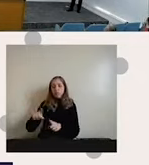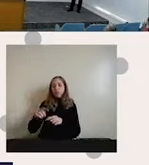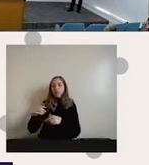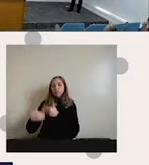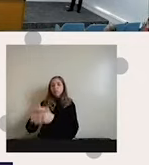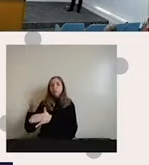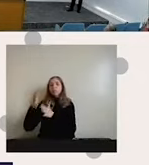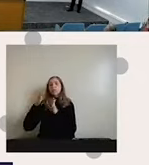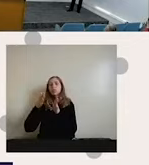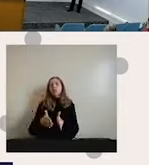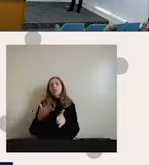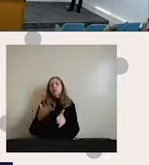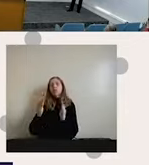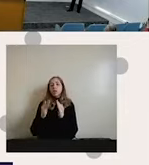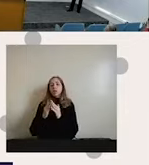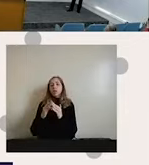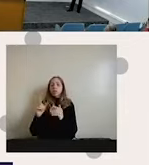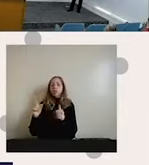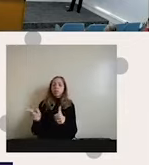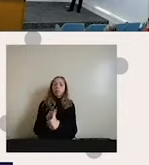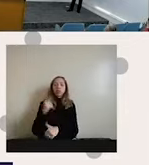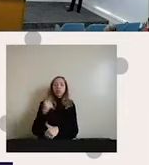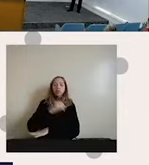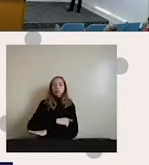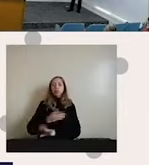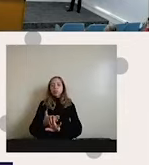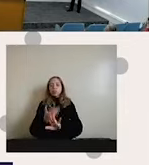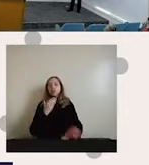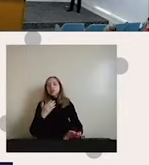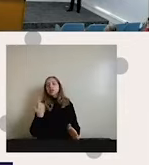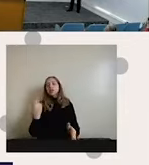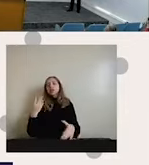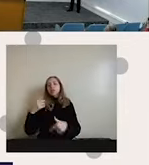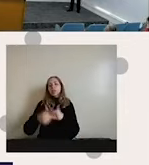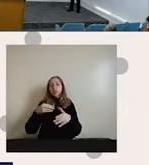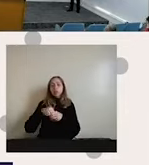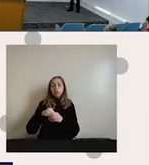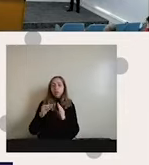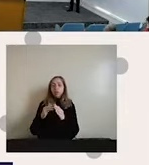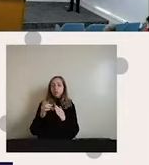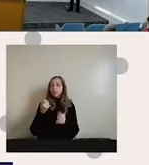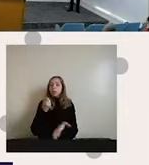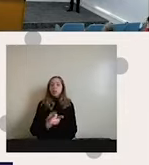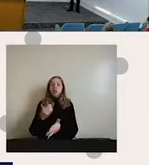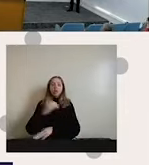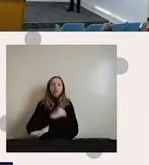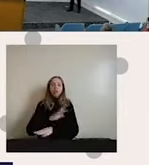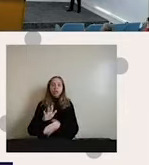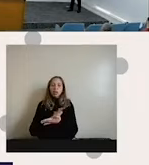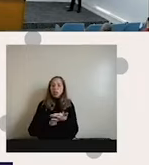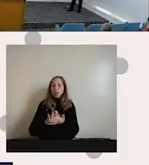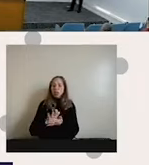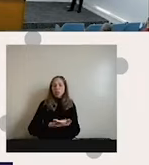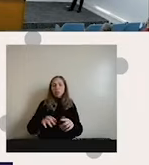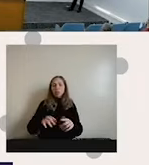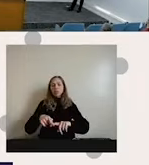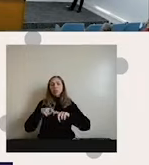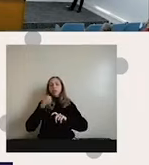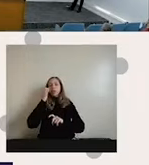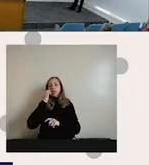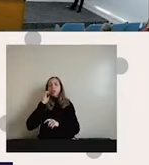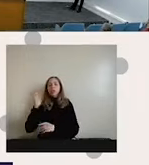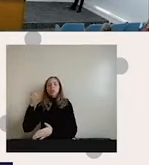afastamento. Então, o empregador doméstico ele não tem que pagar nenhum dia de atestado, a Previdência paga desde o primeiro dia e esse encaminhamento tem que ser